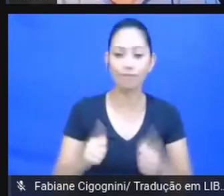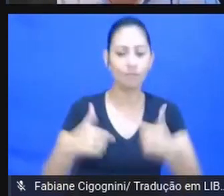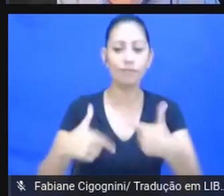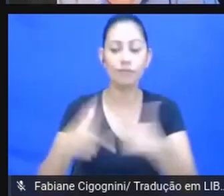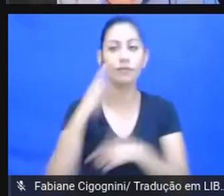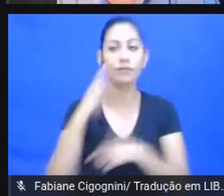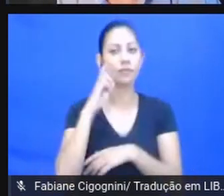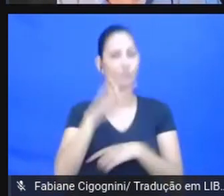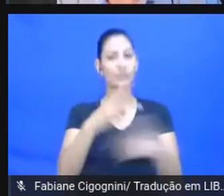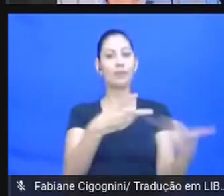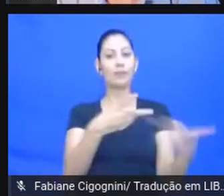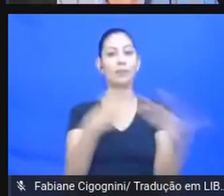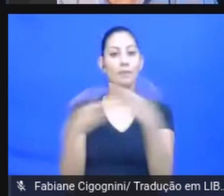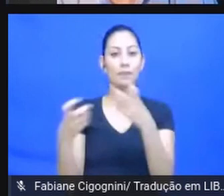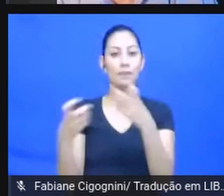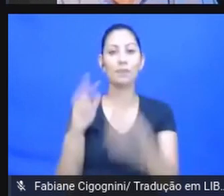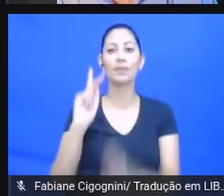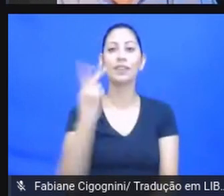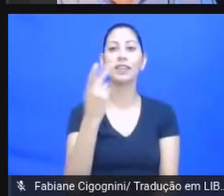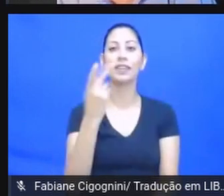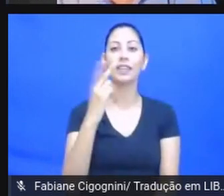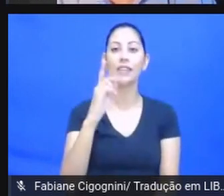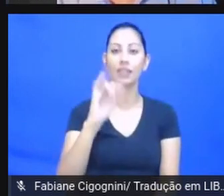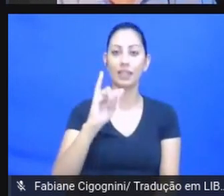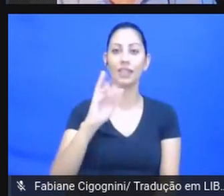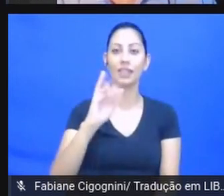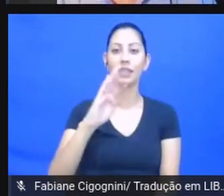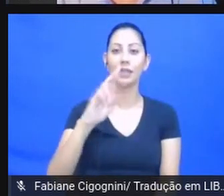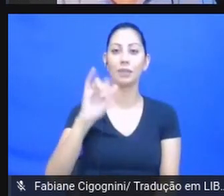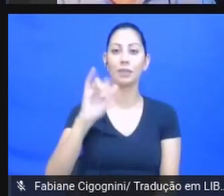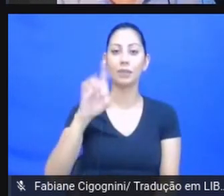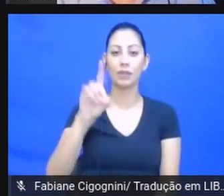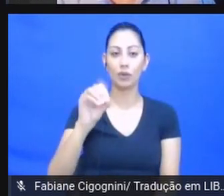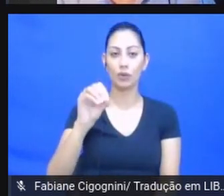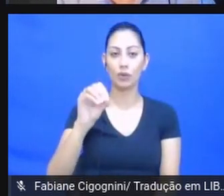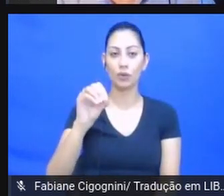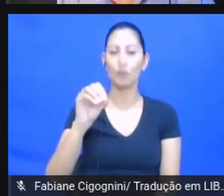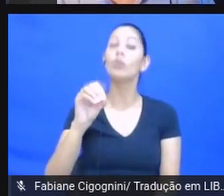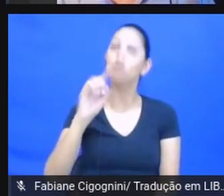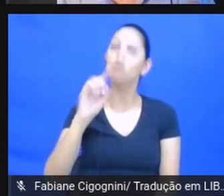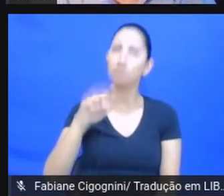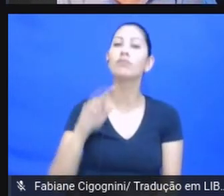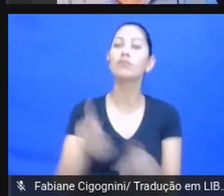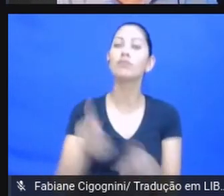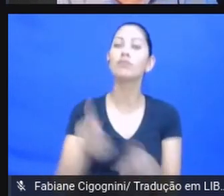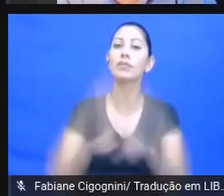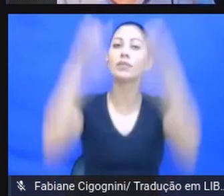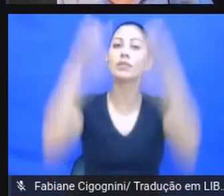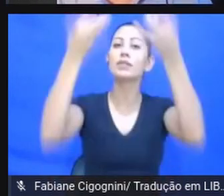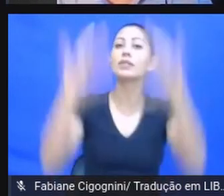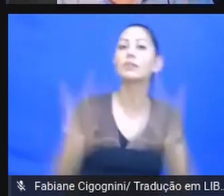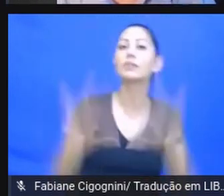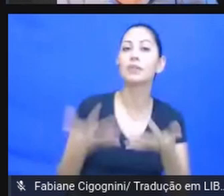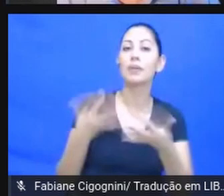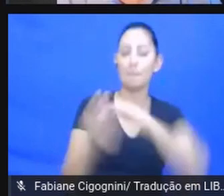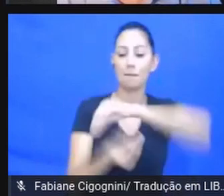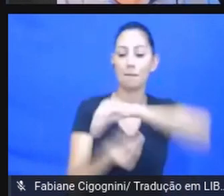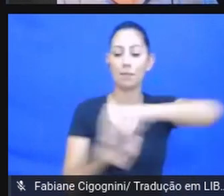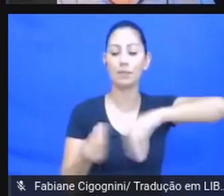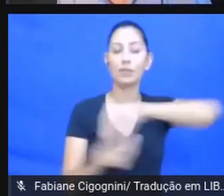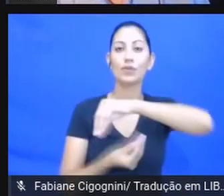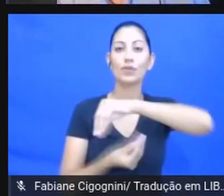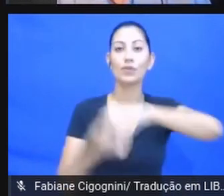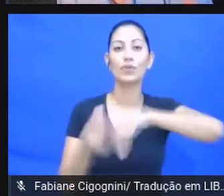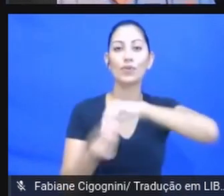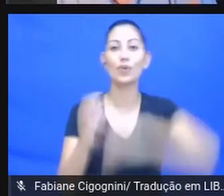do híbrido como uma grande tendência, mas nesse momento o híbrido, estou falando também da mistura do offline e online, saber